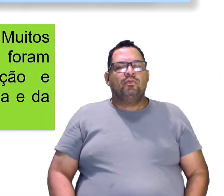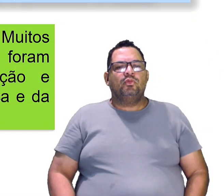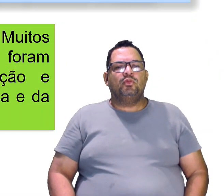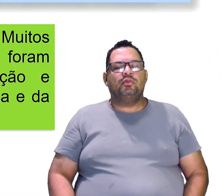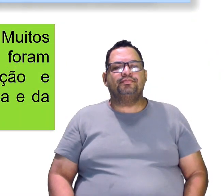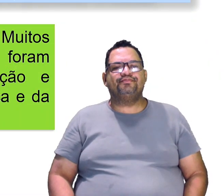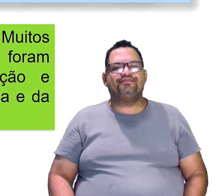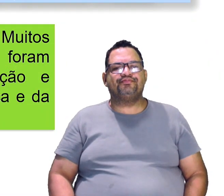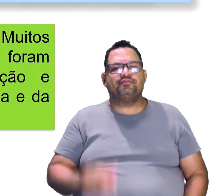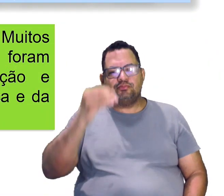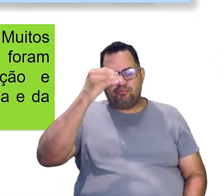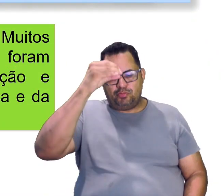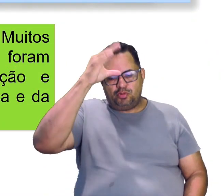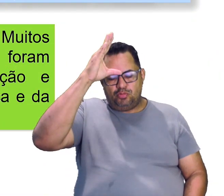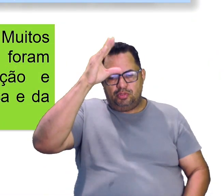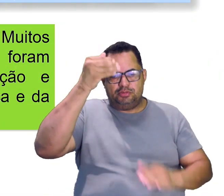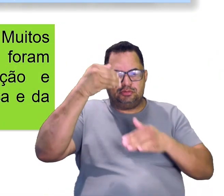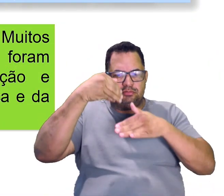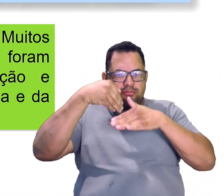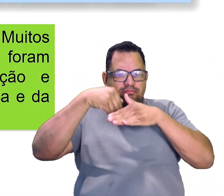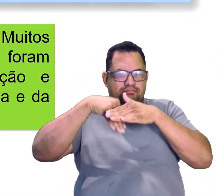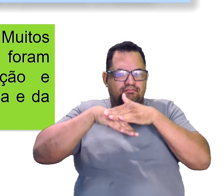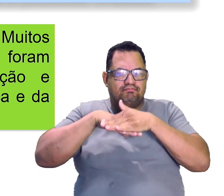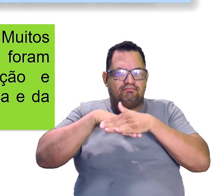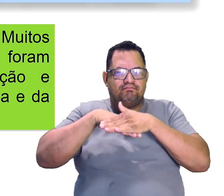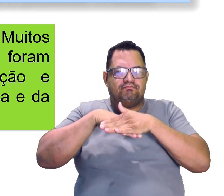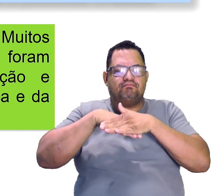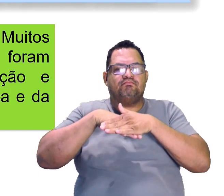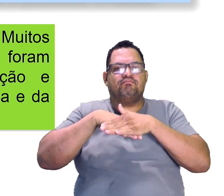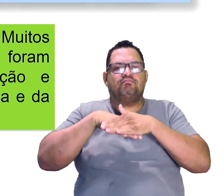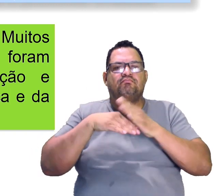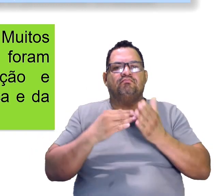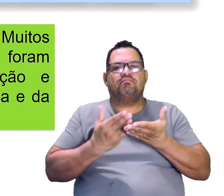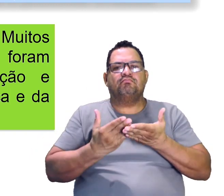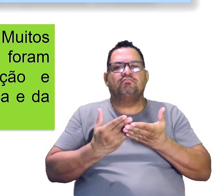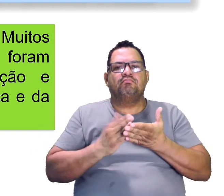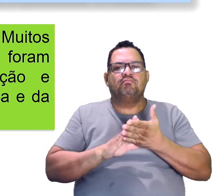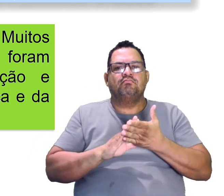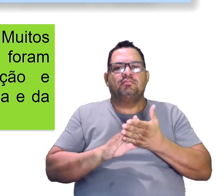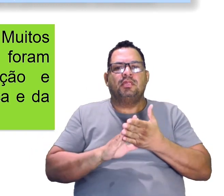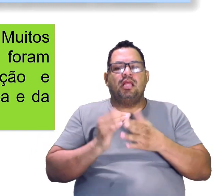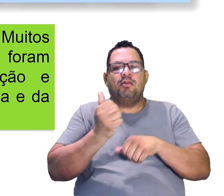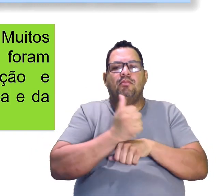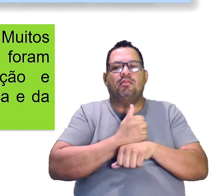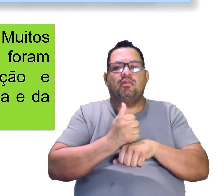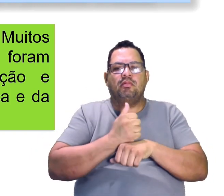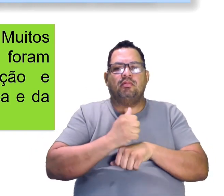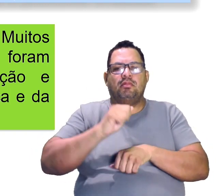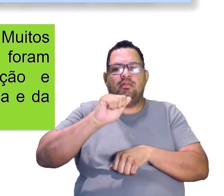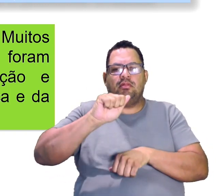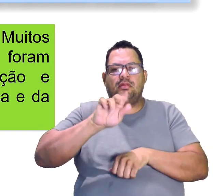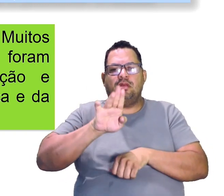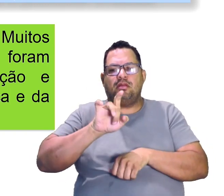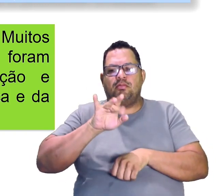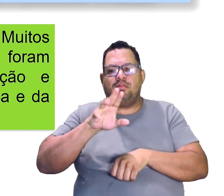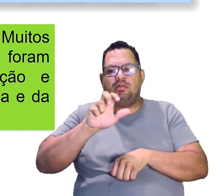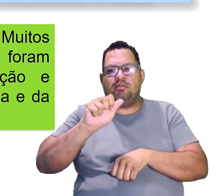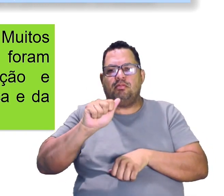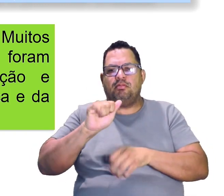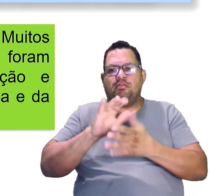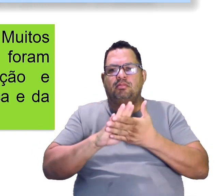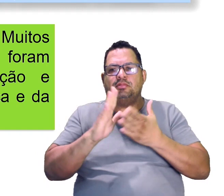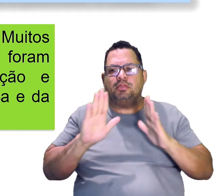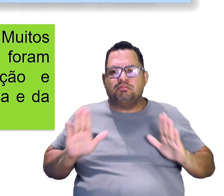conhecimento oculto, né? Então, o que dizia lá o conhecimento oculto? É que os alquimistas, eles estavam